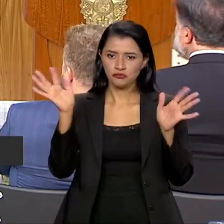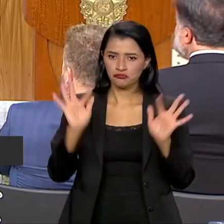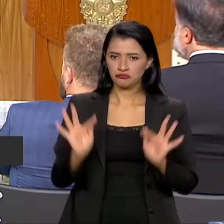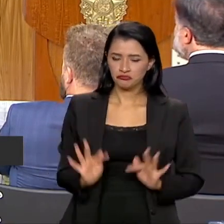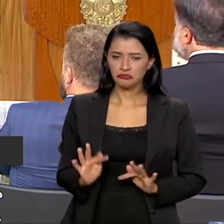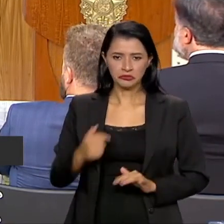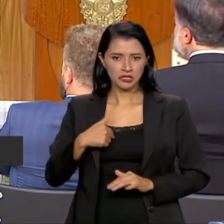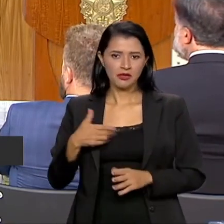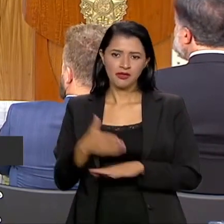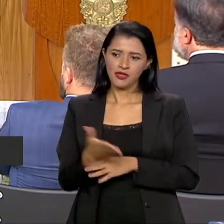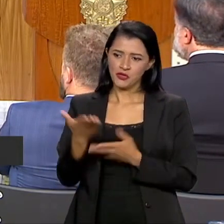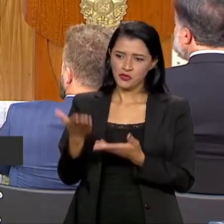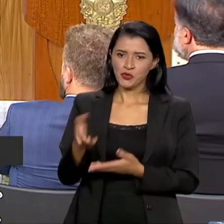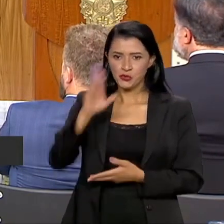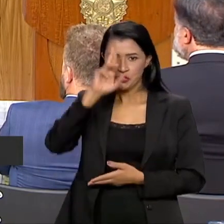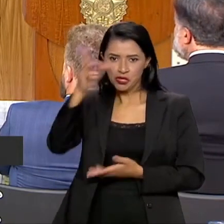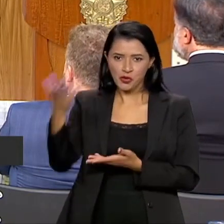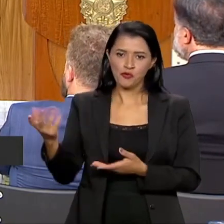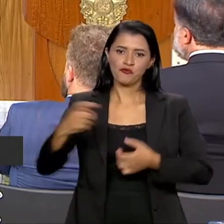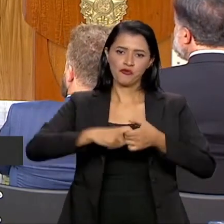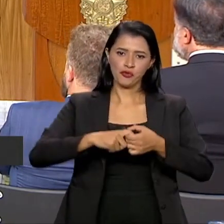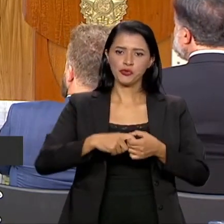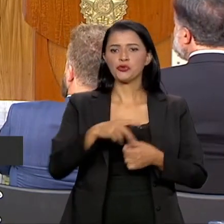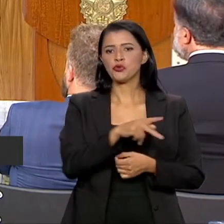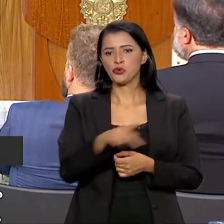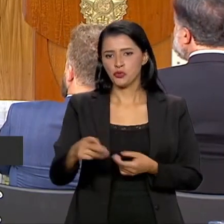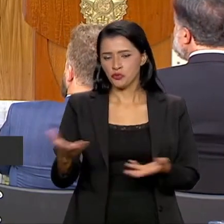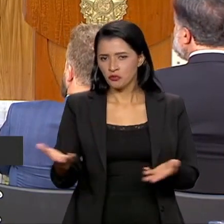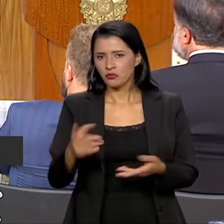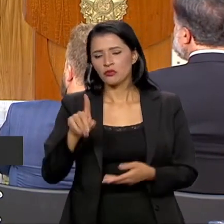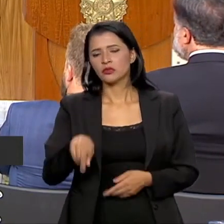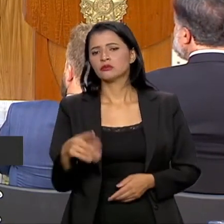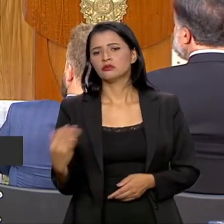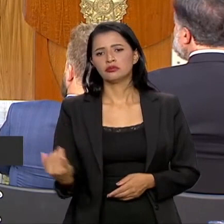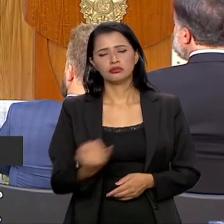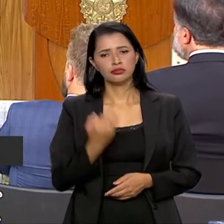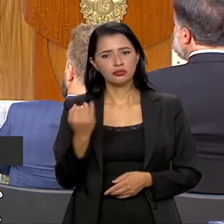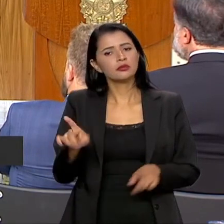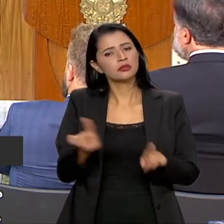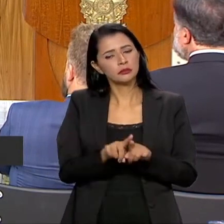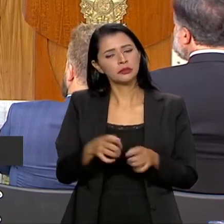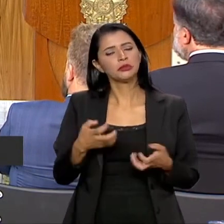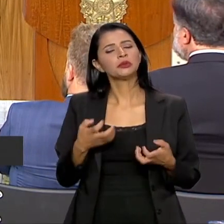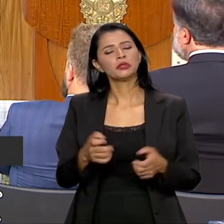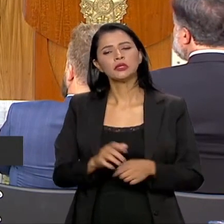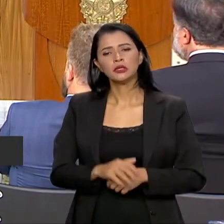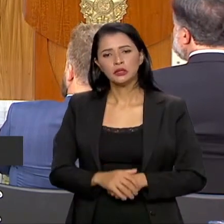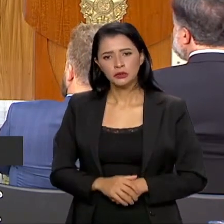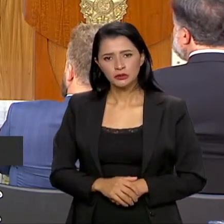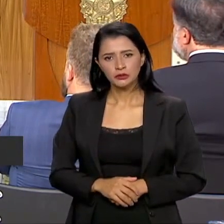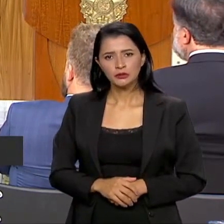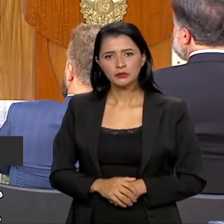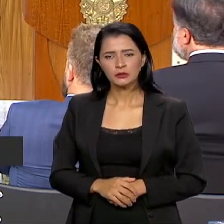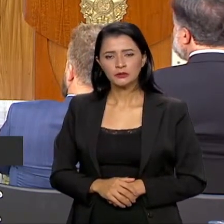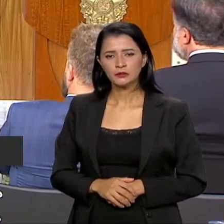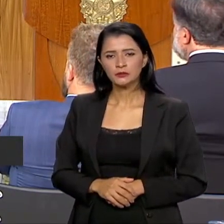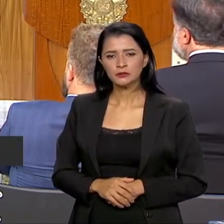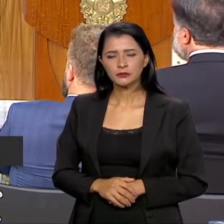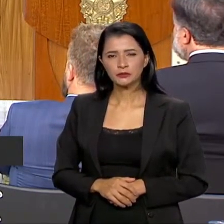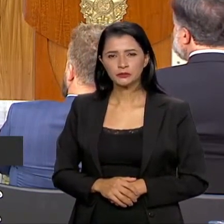feliz de que o senhor tenha voltado, isso tem sido crucial, e gostaria de